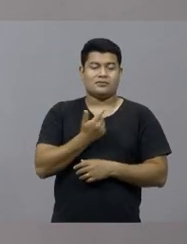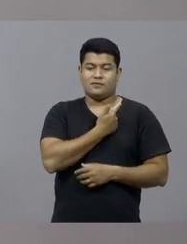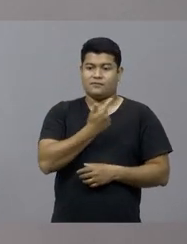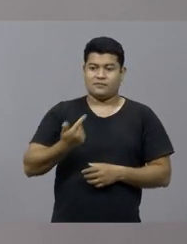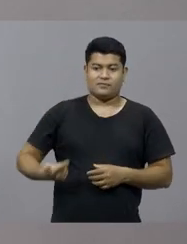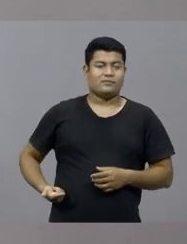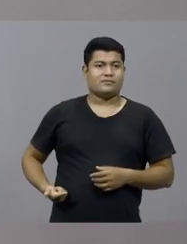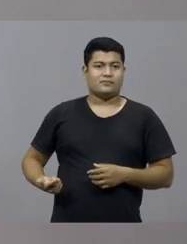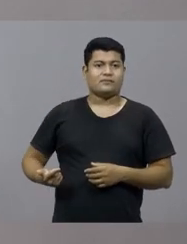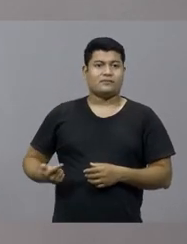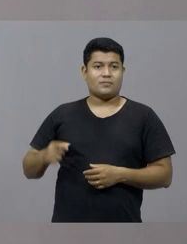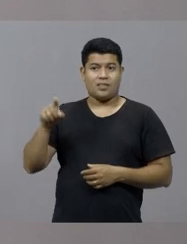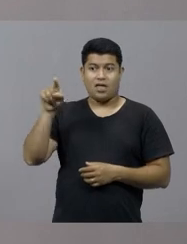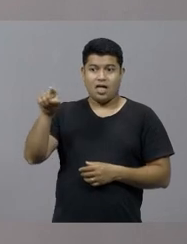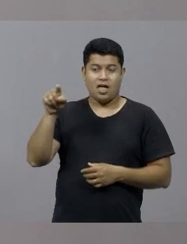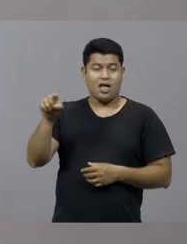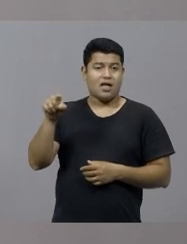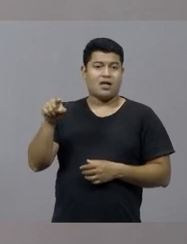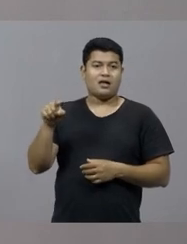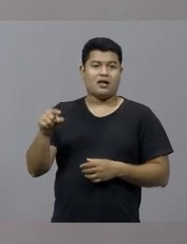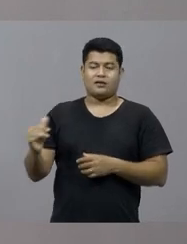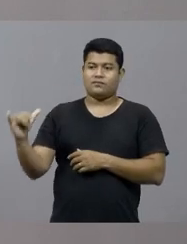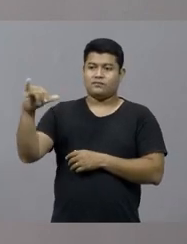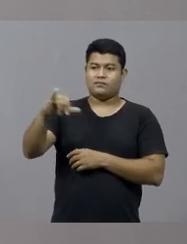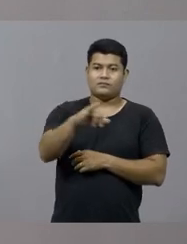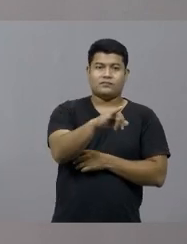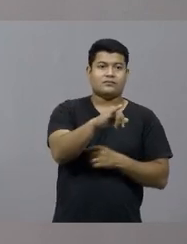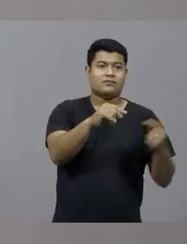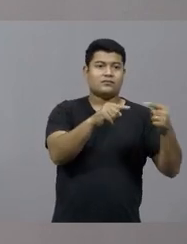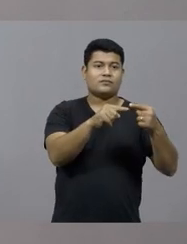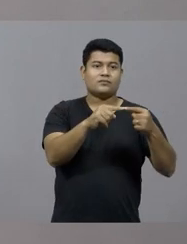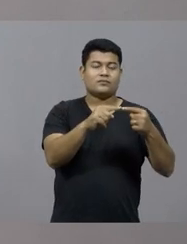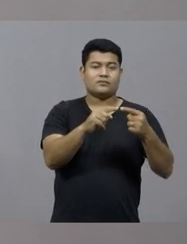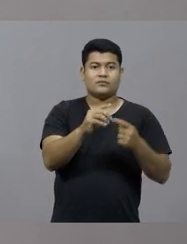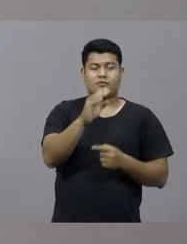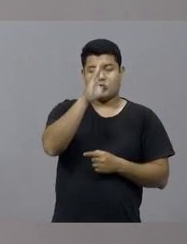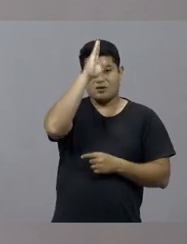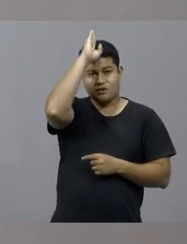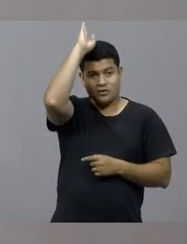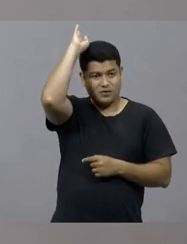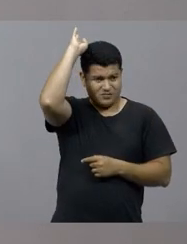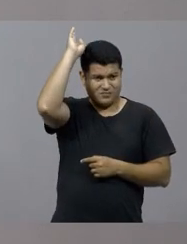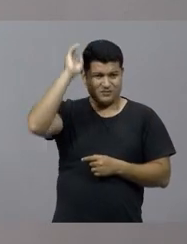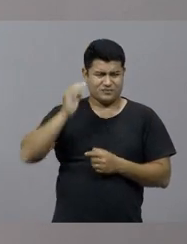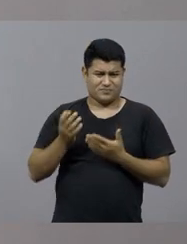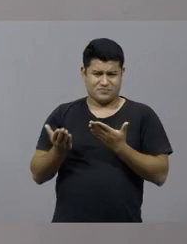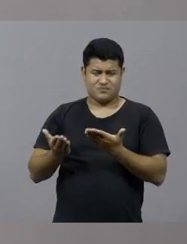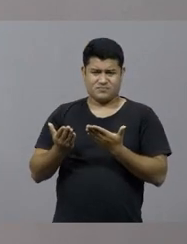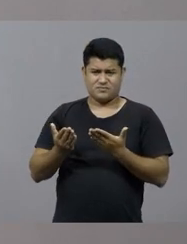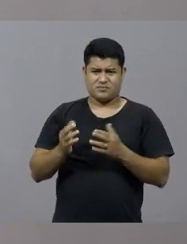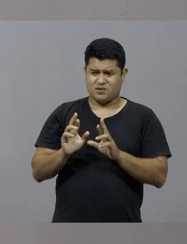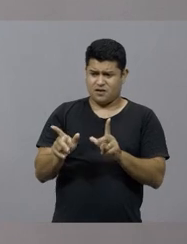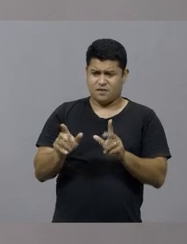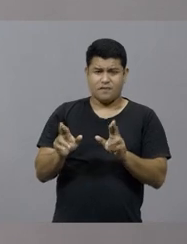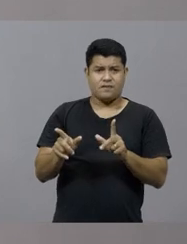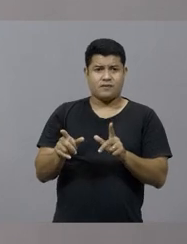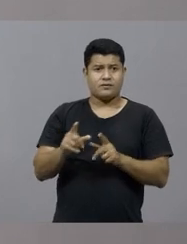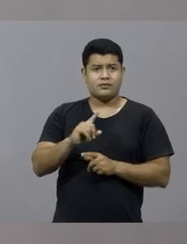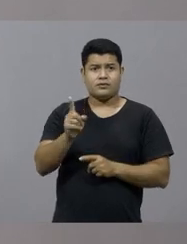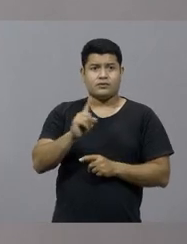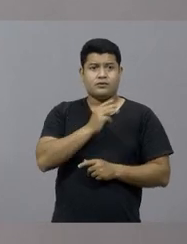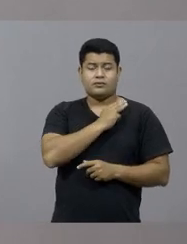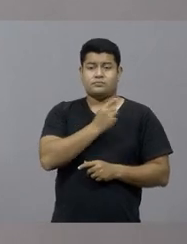6, senhoras e senhores. Eu não preciso comentar muito a diferença, não é verdade? Temos os primeiros